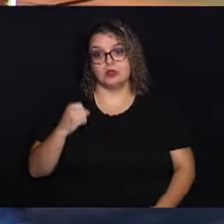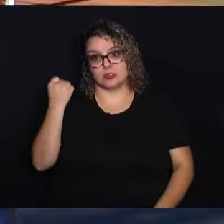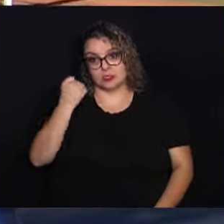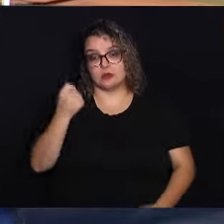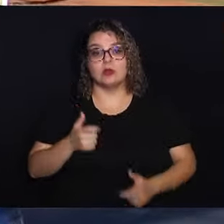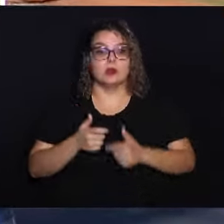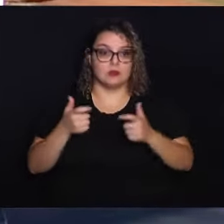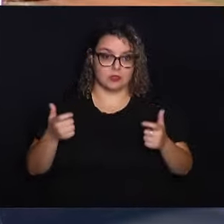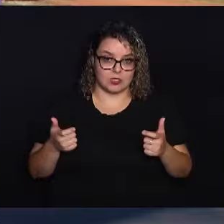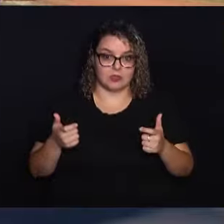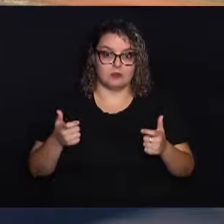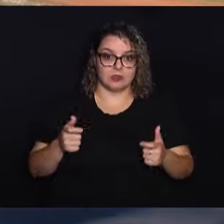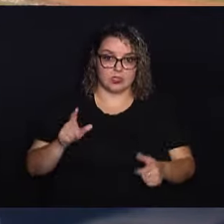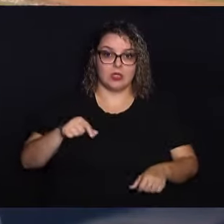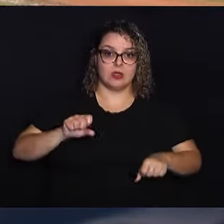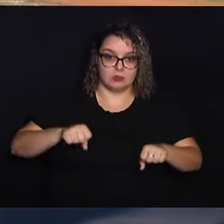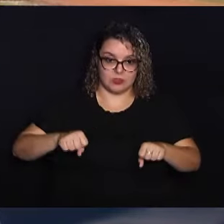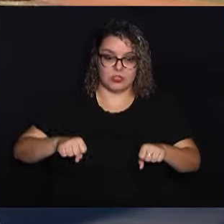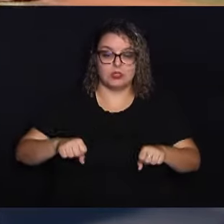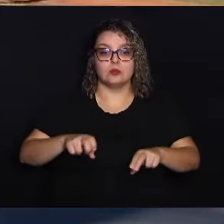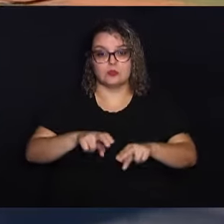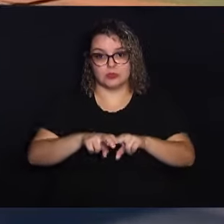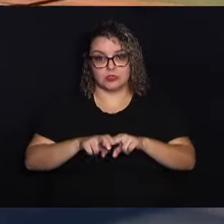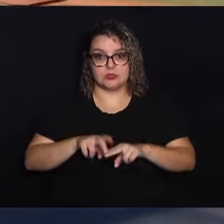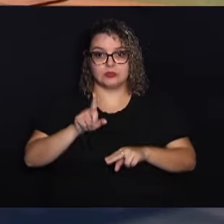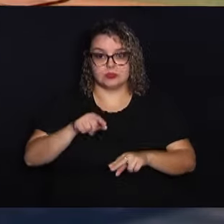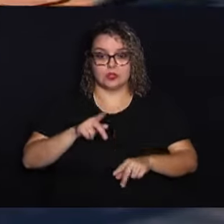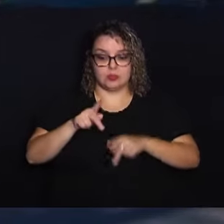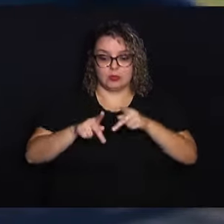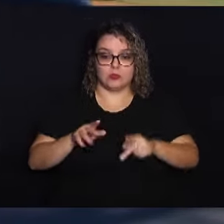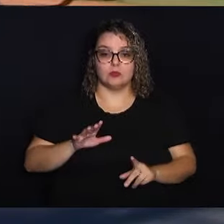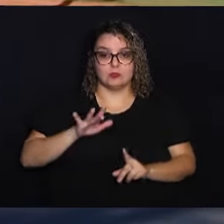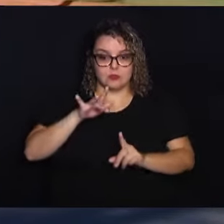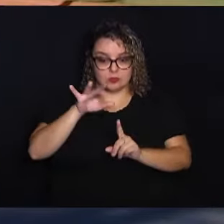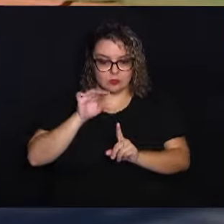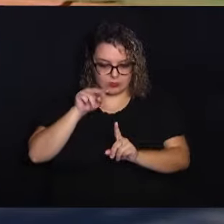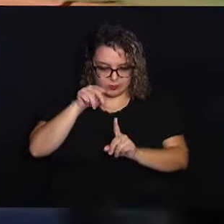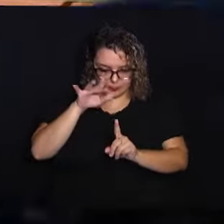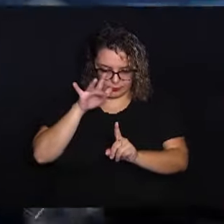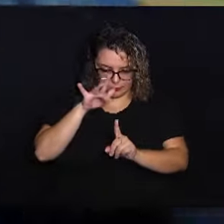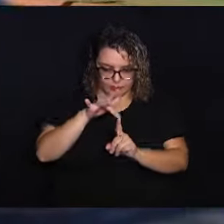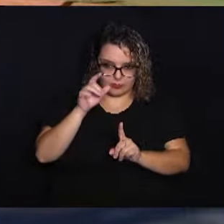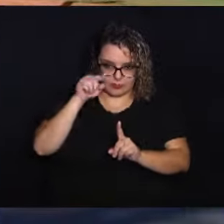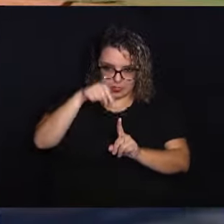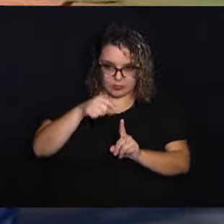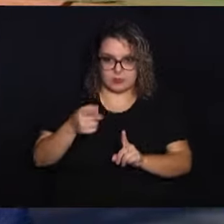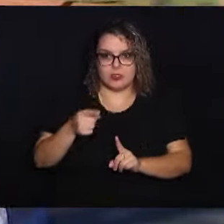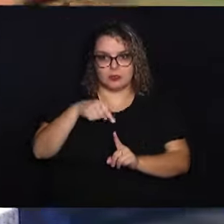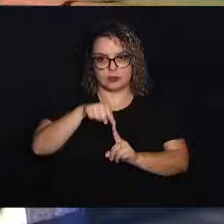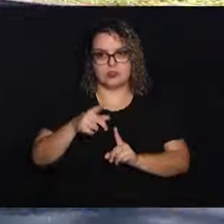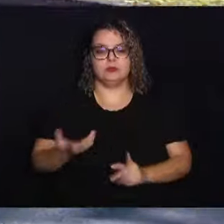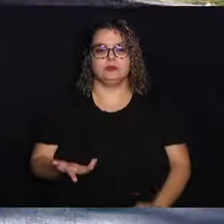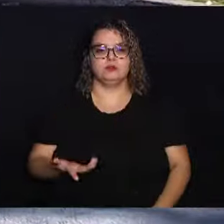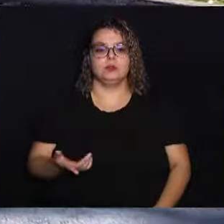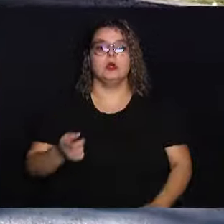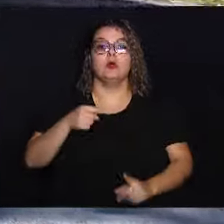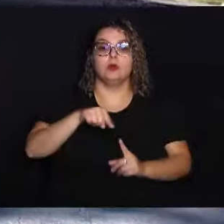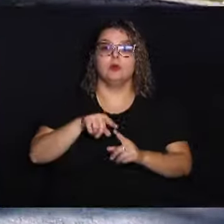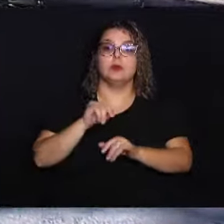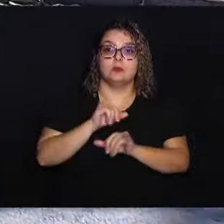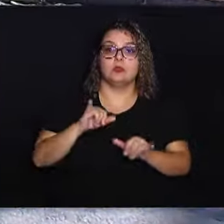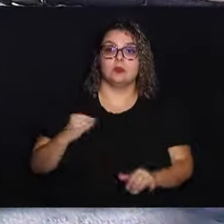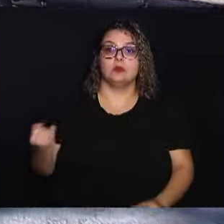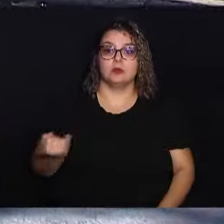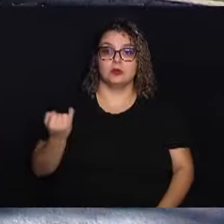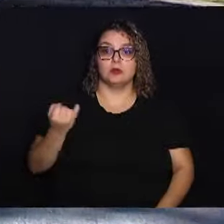graves A grande maioria é acomete os motociclistas e é por isso que ele é o nosso público prioritário é quem a gente tá tentando alcançar de todas as maneiras com o objetivo